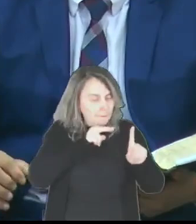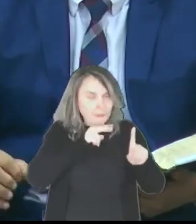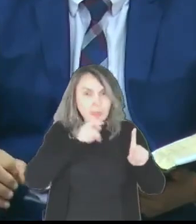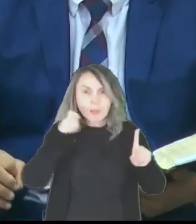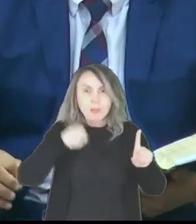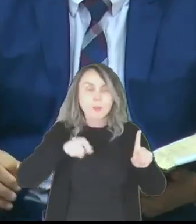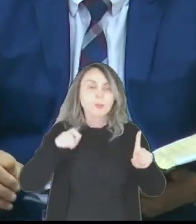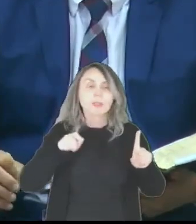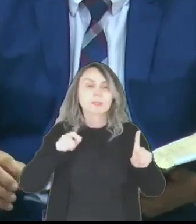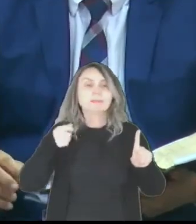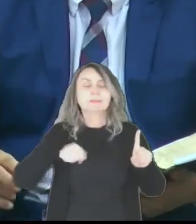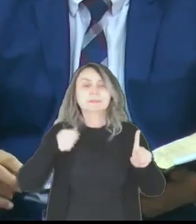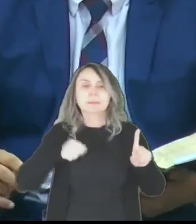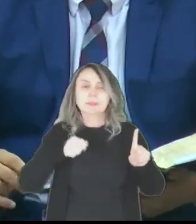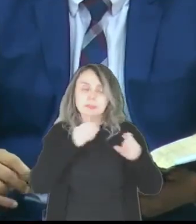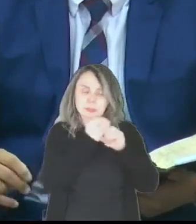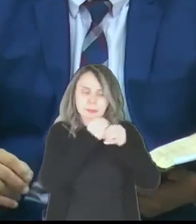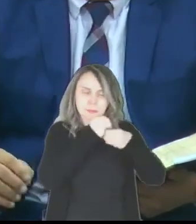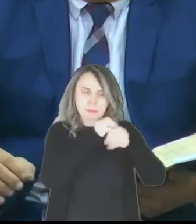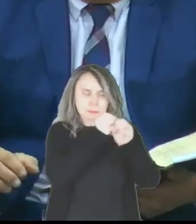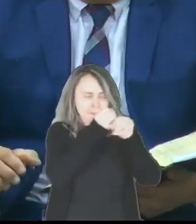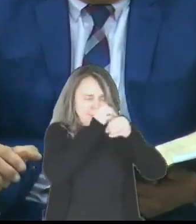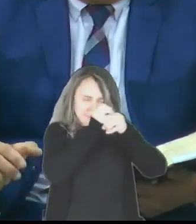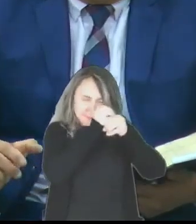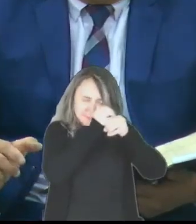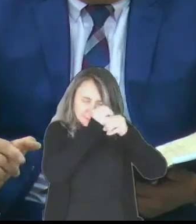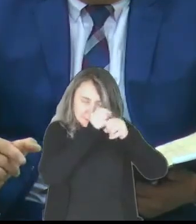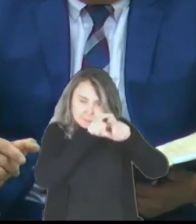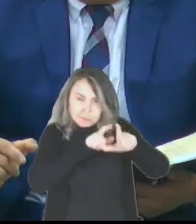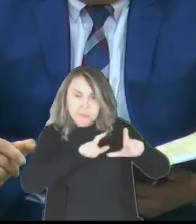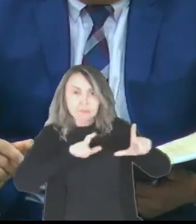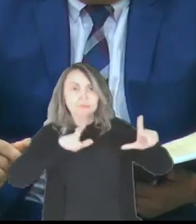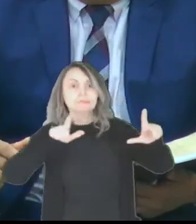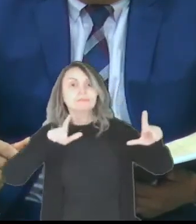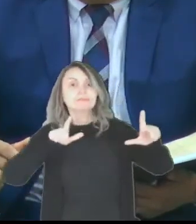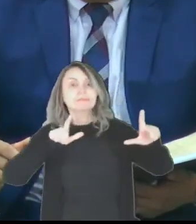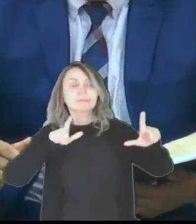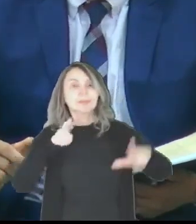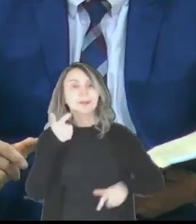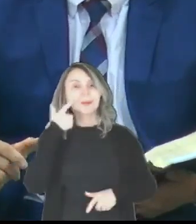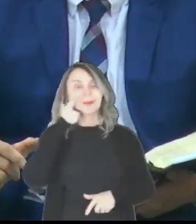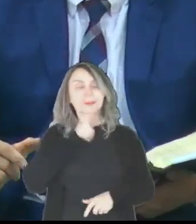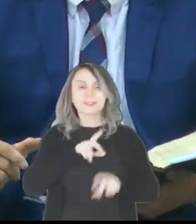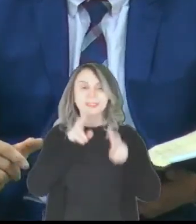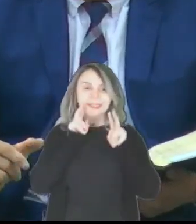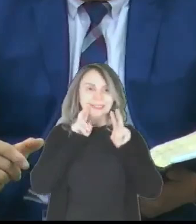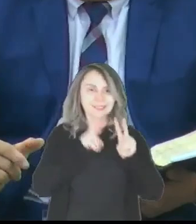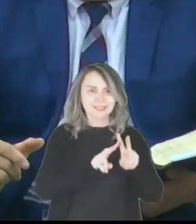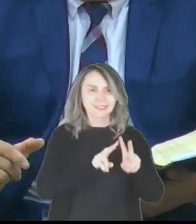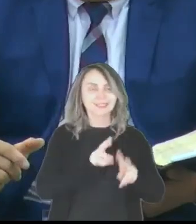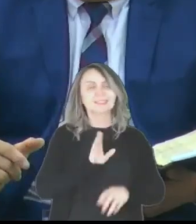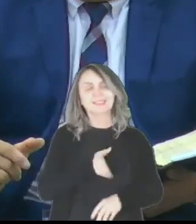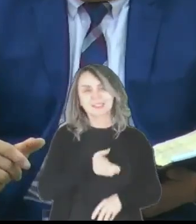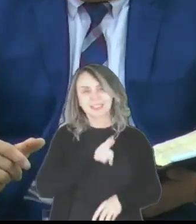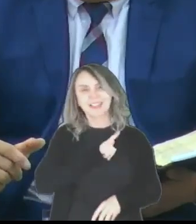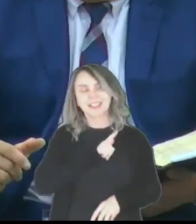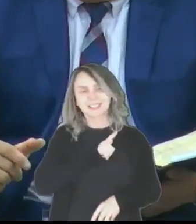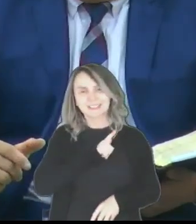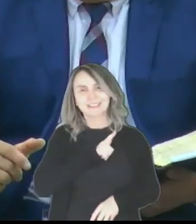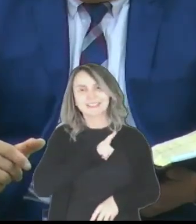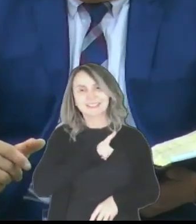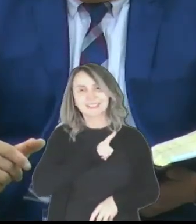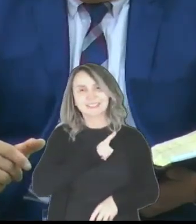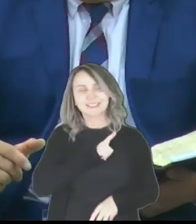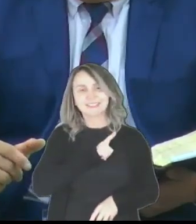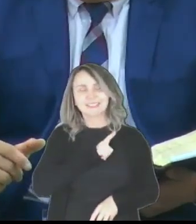Um microscópio para poder enxergar que ali já tem alguém, ali já tem um